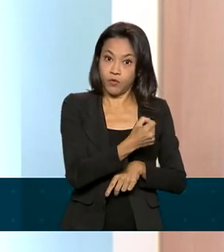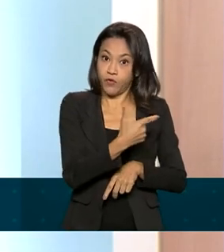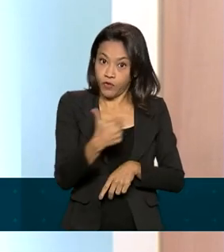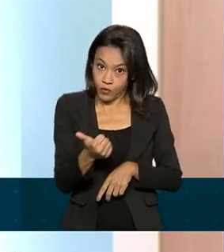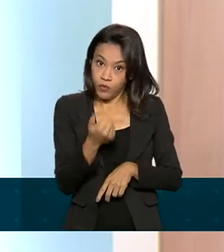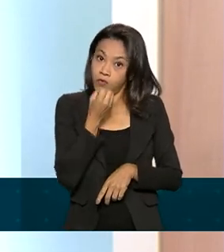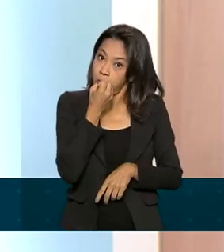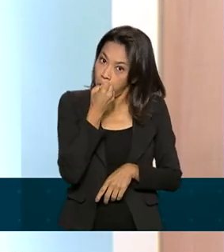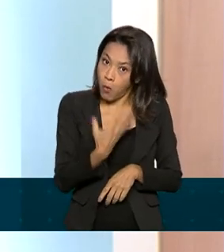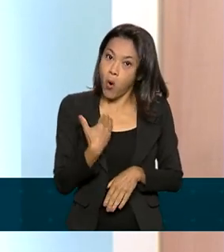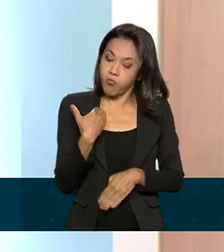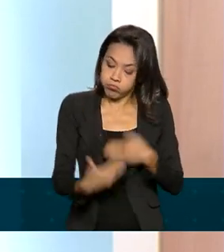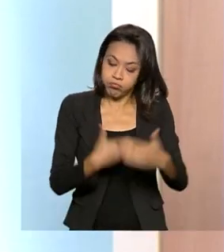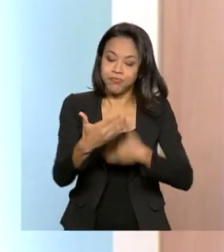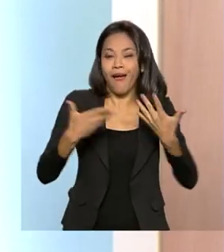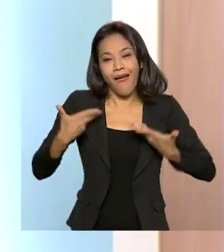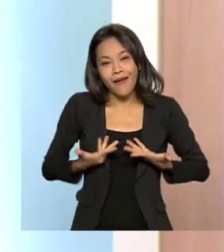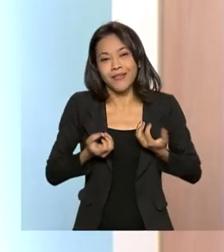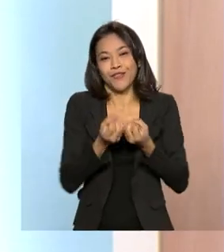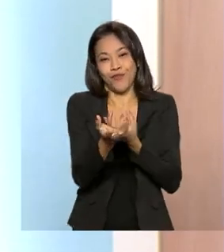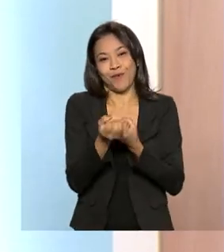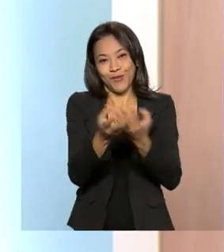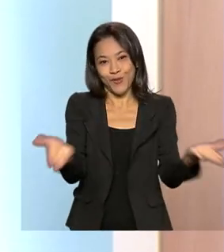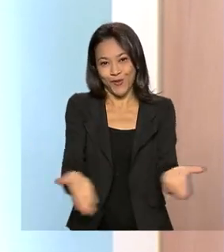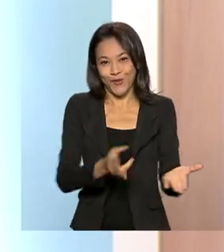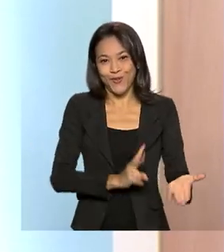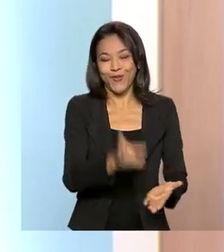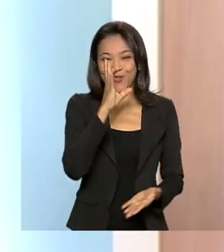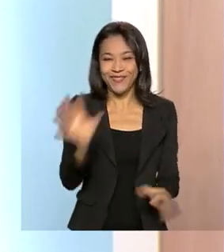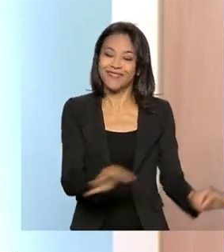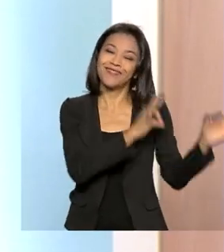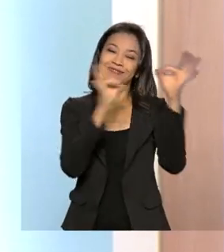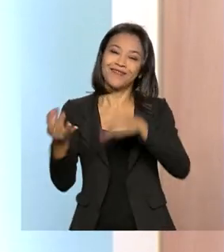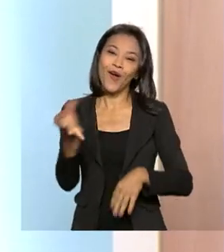ótimo desempenho. Essa informação que tínhamos para você hoje, continue conosco e tenha um ótimo dia.